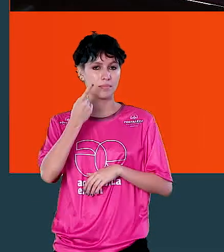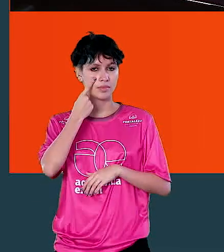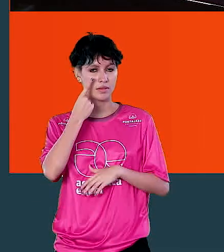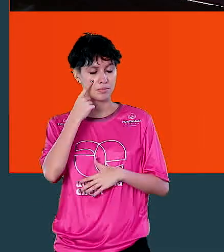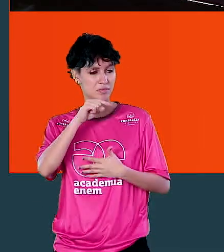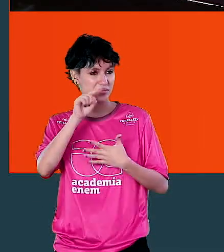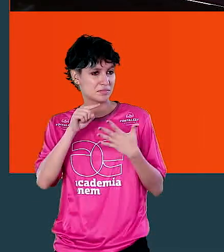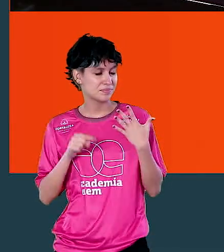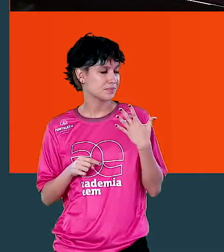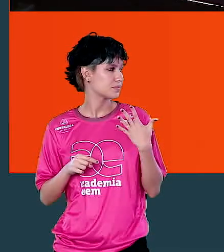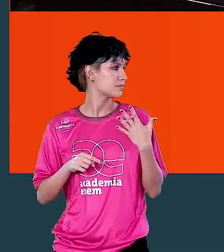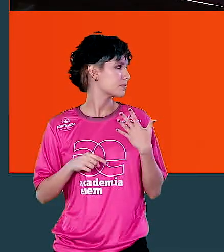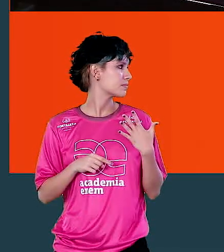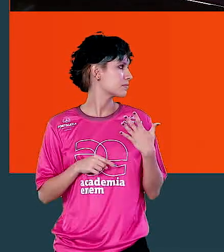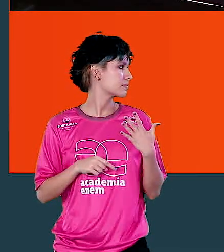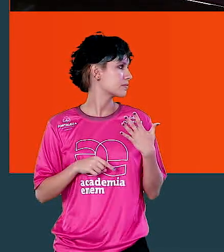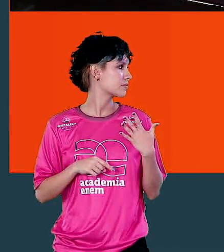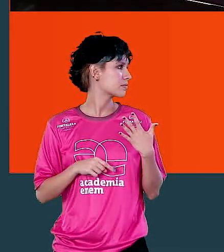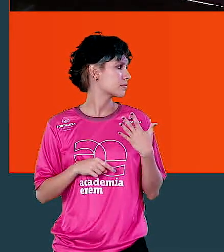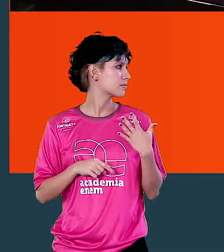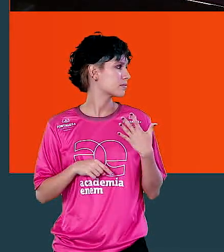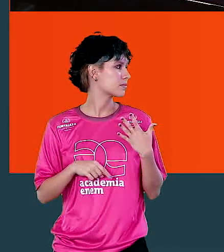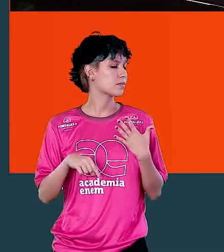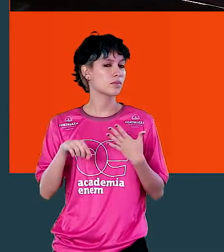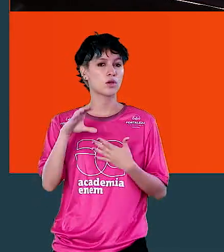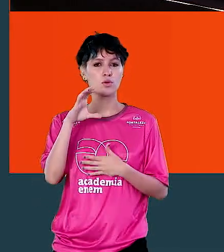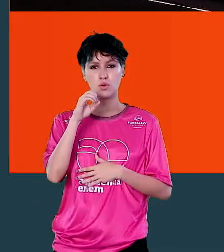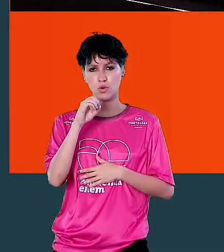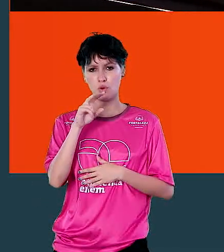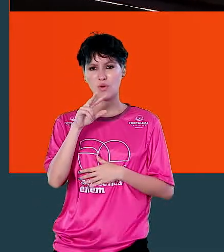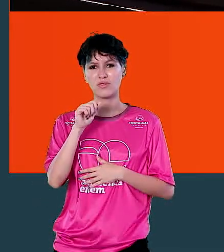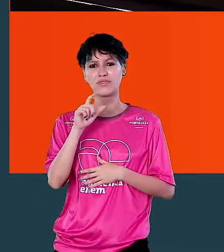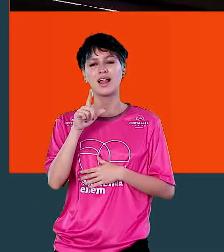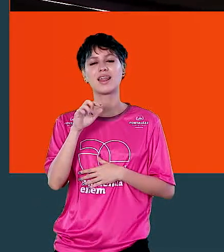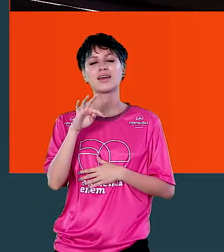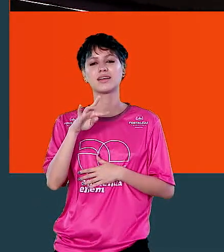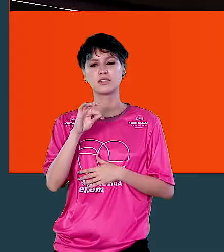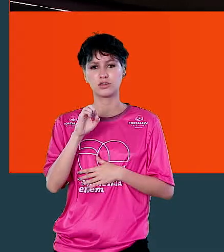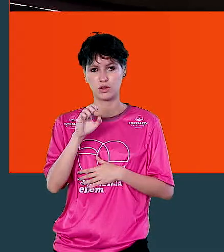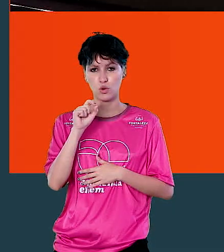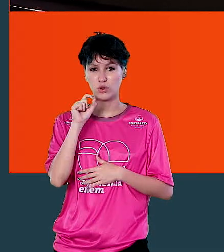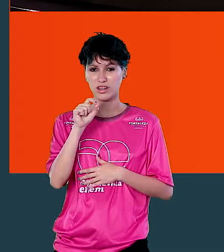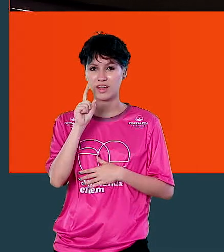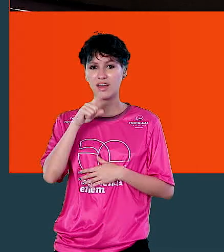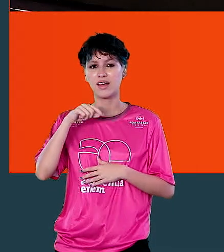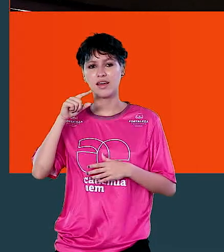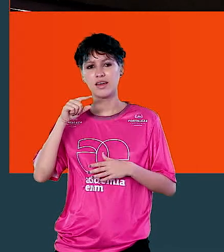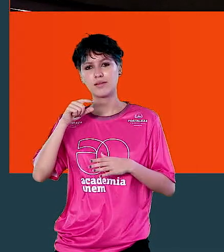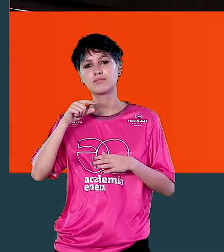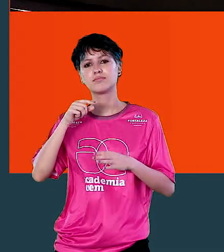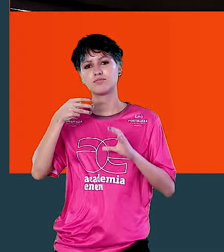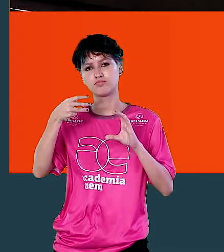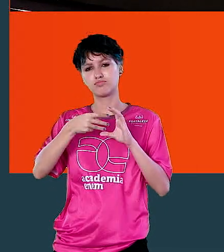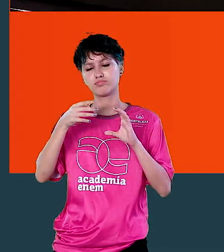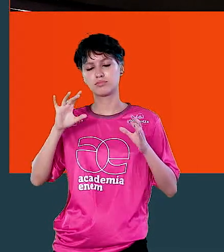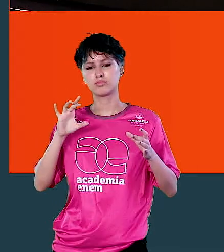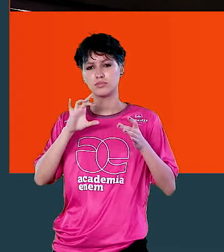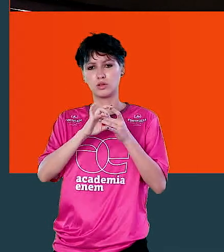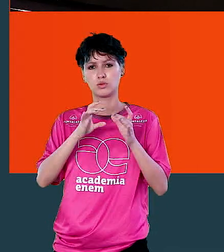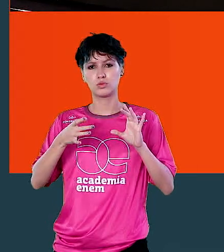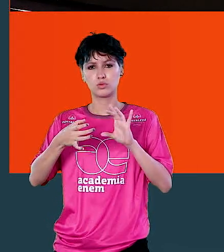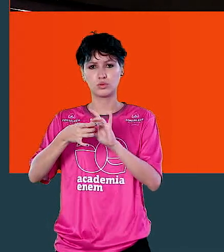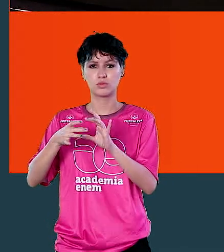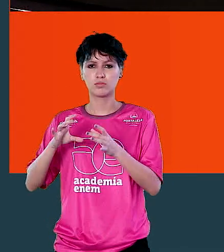caráter covalente. Covalente, galera, é ligação química, iônica, covalente